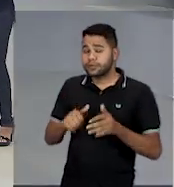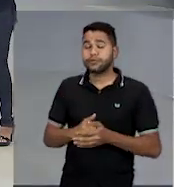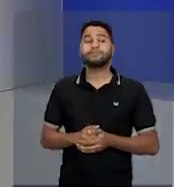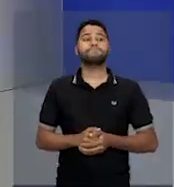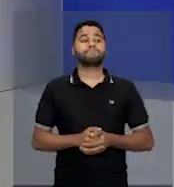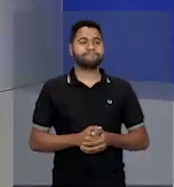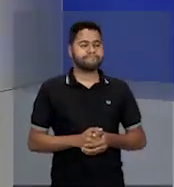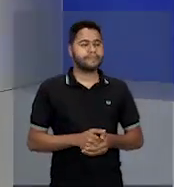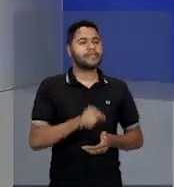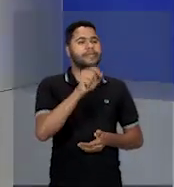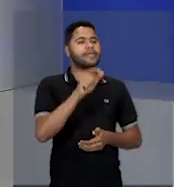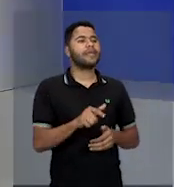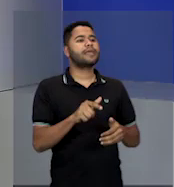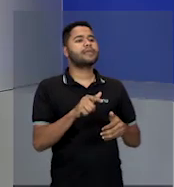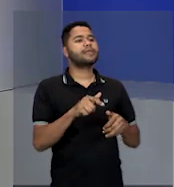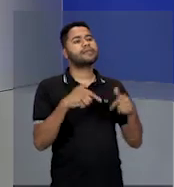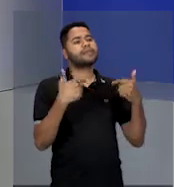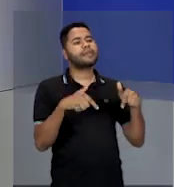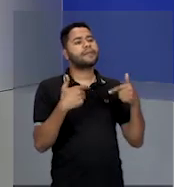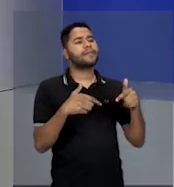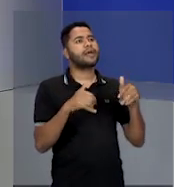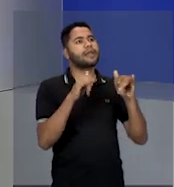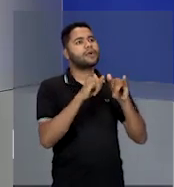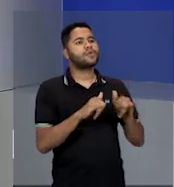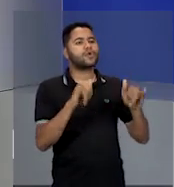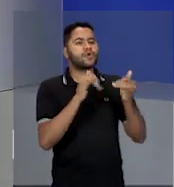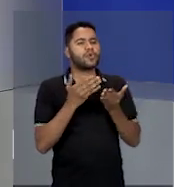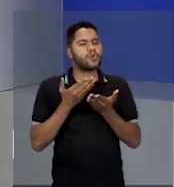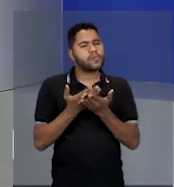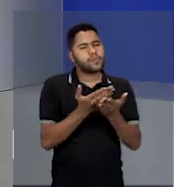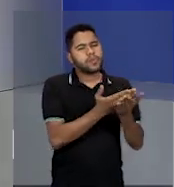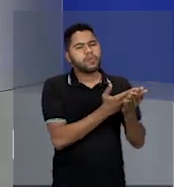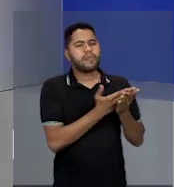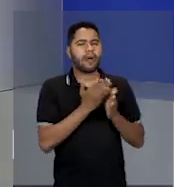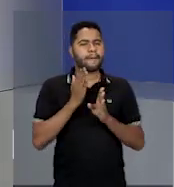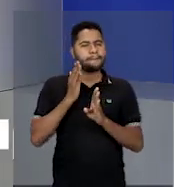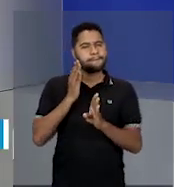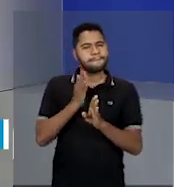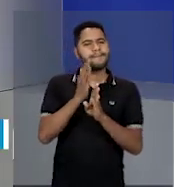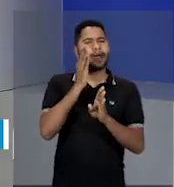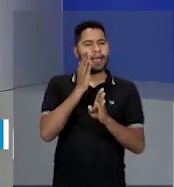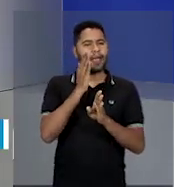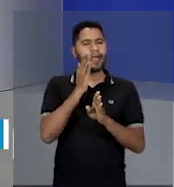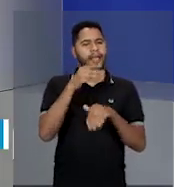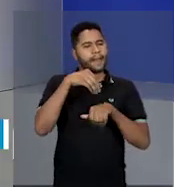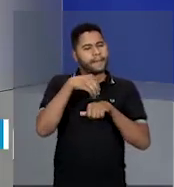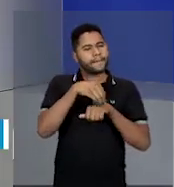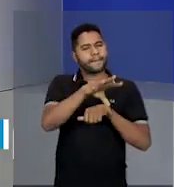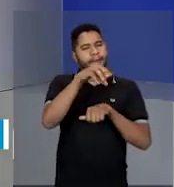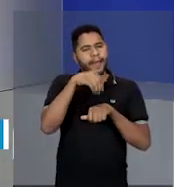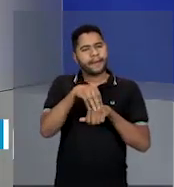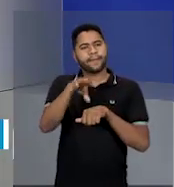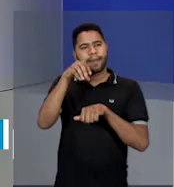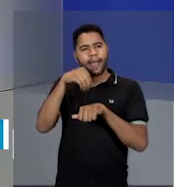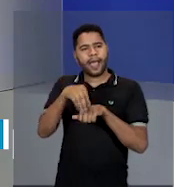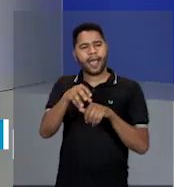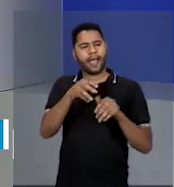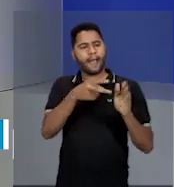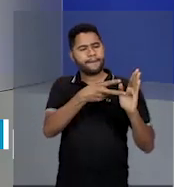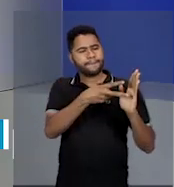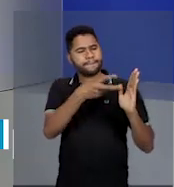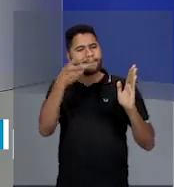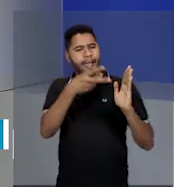é, quem trabalha com a notícia estuda para poder identificar, né, transmiti-la, traduzi-la